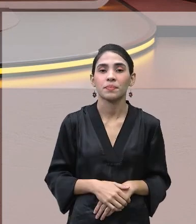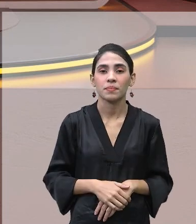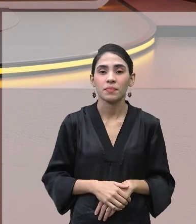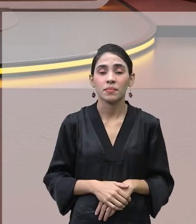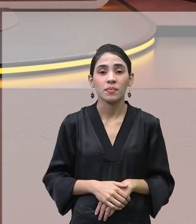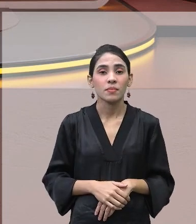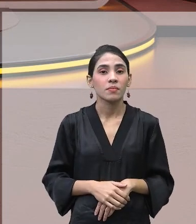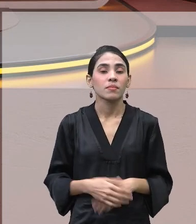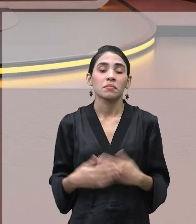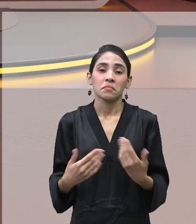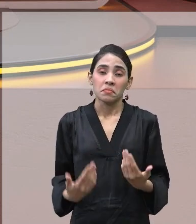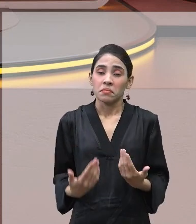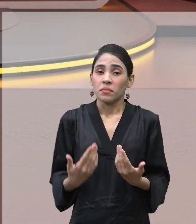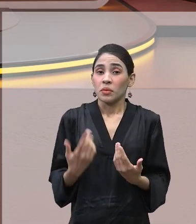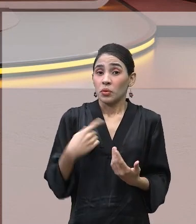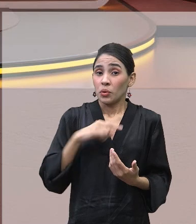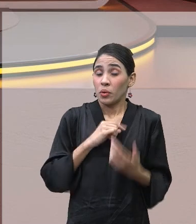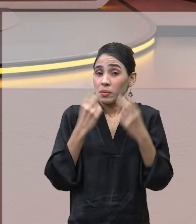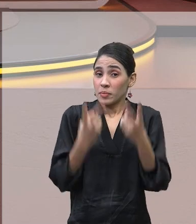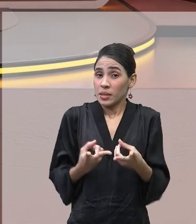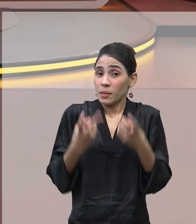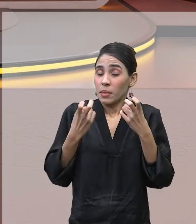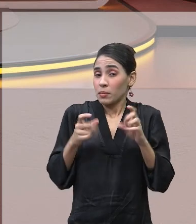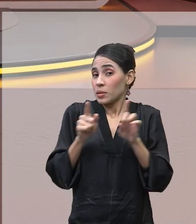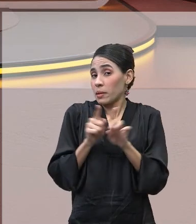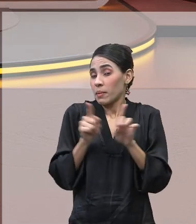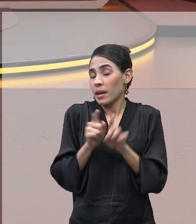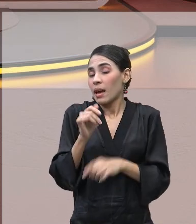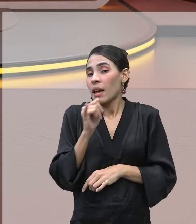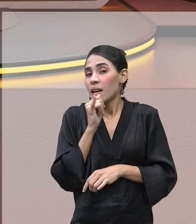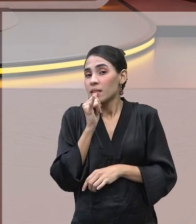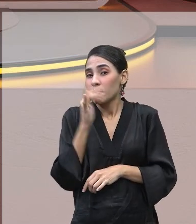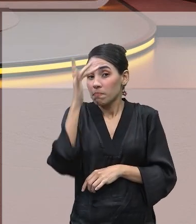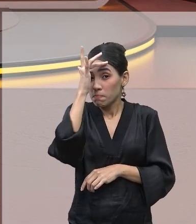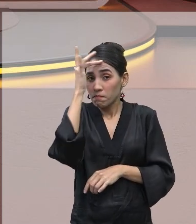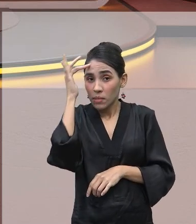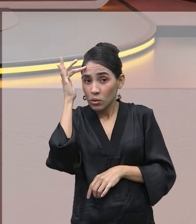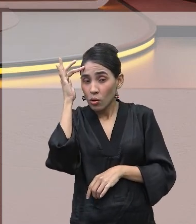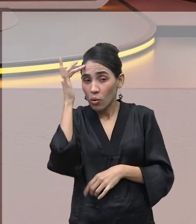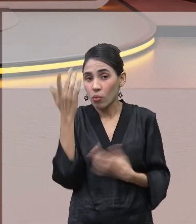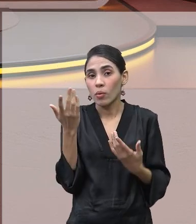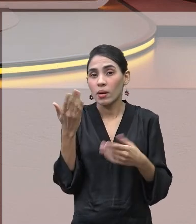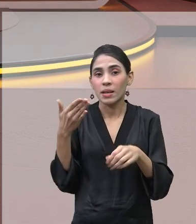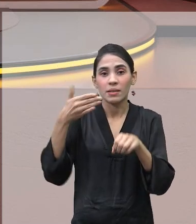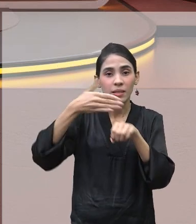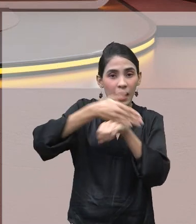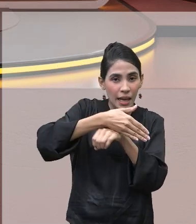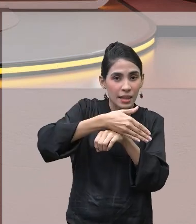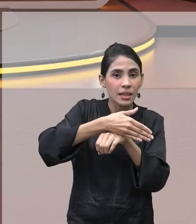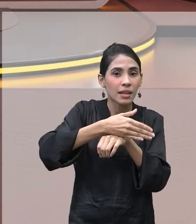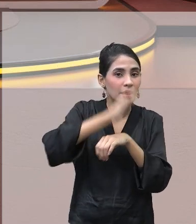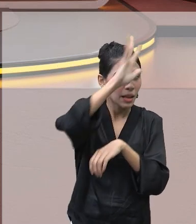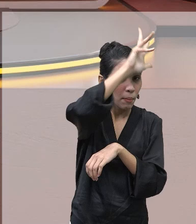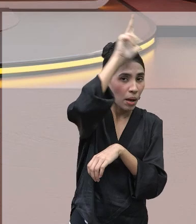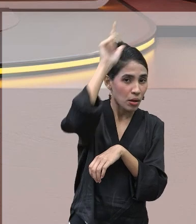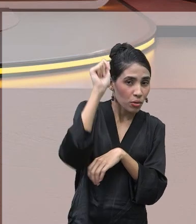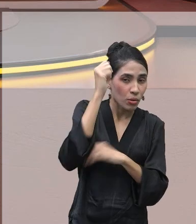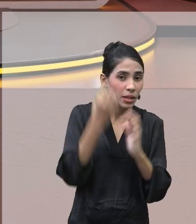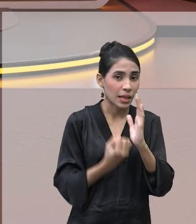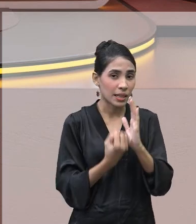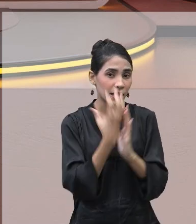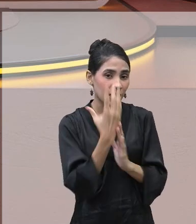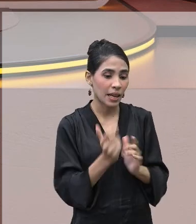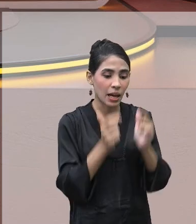nós tradicionalmente vemos é que quando alguém chega para implantar uma atividade numa área